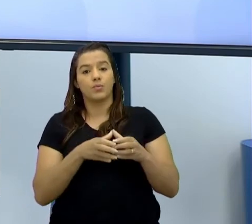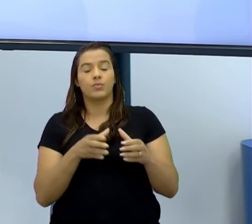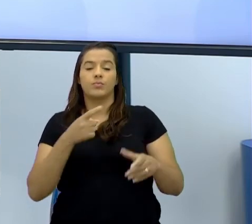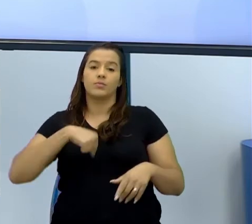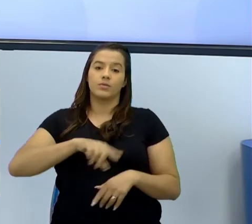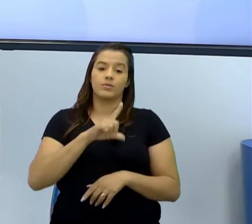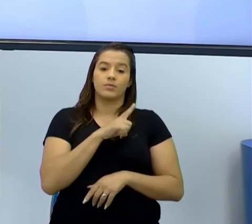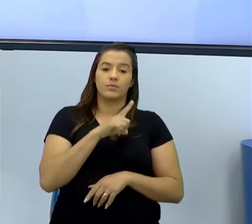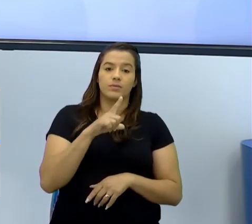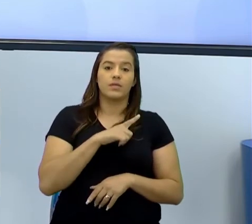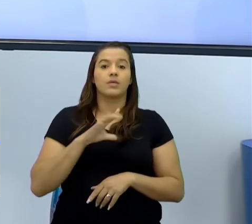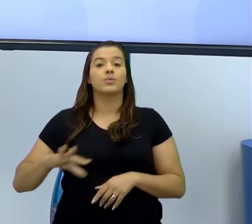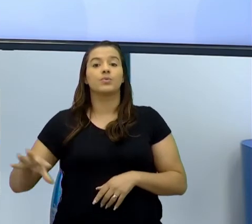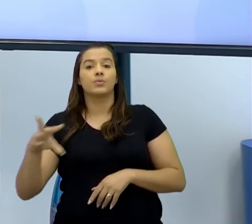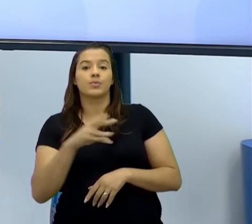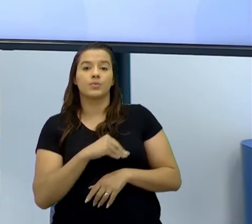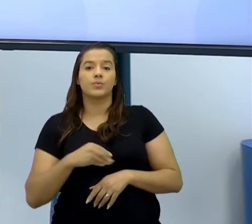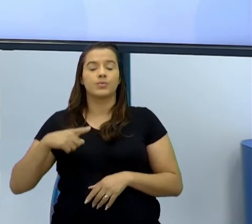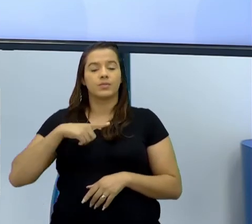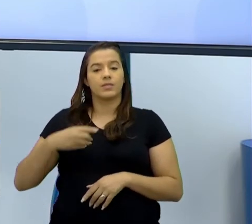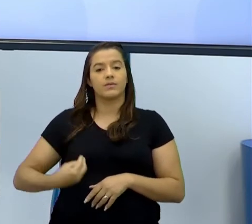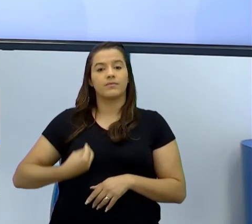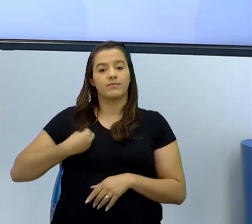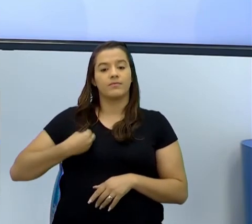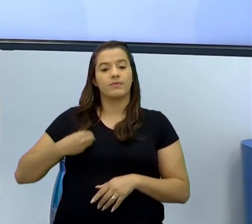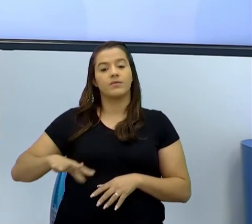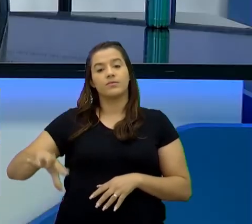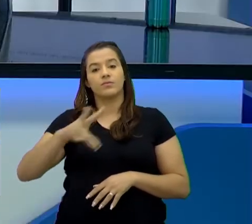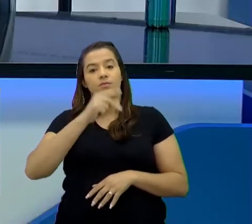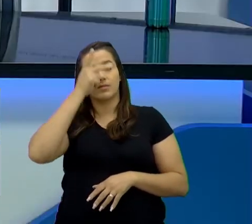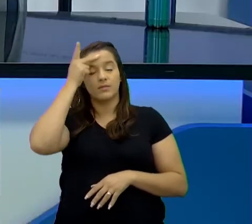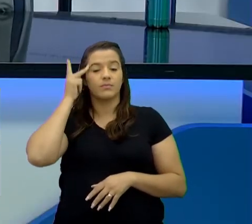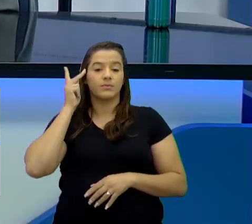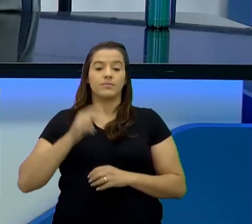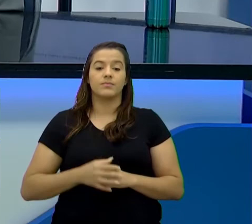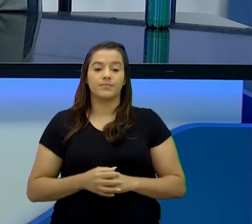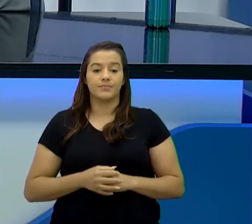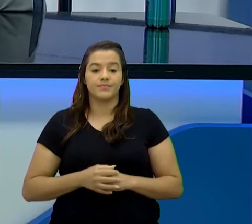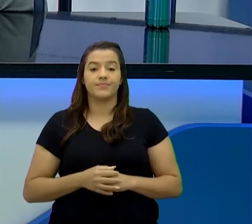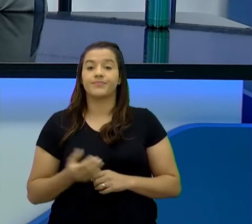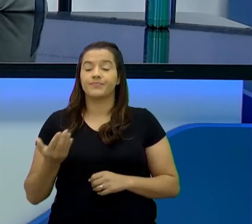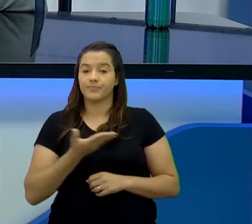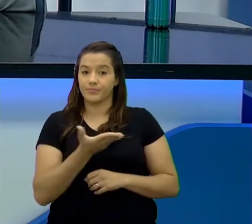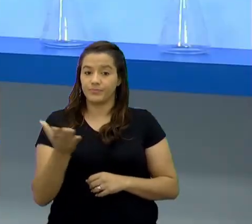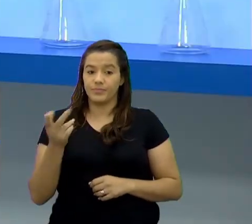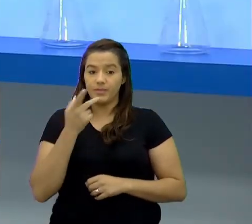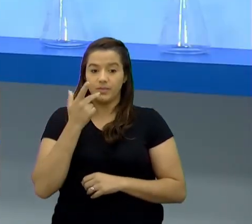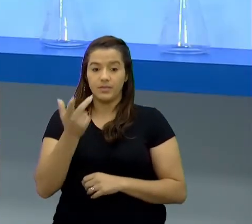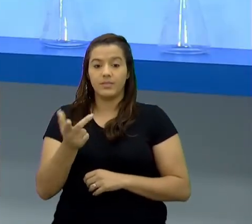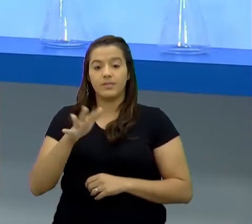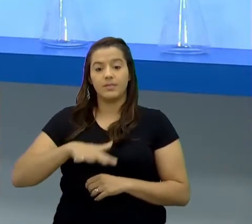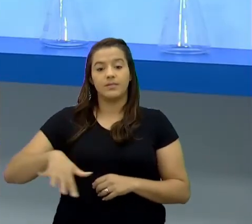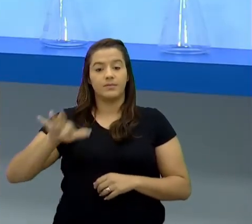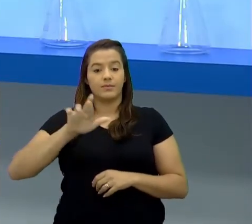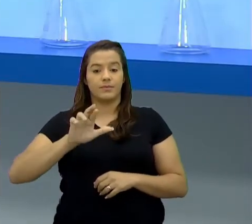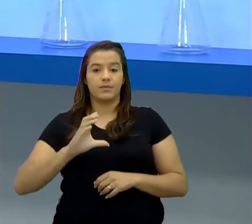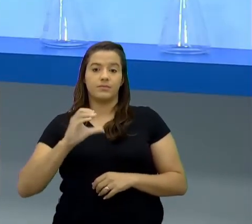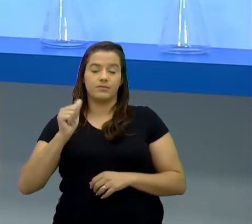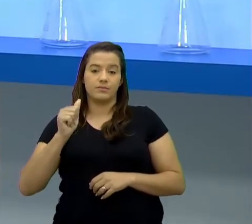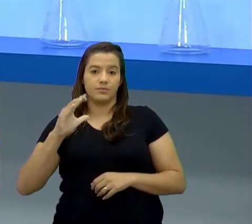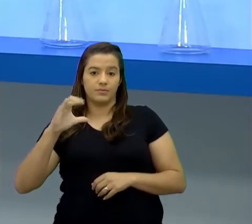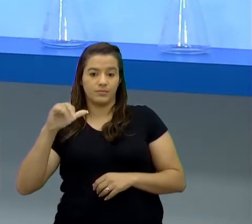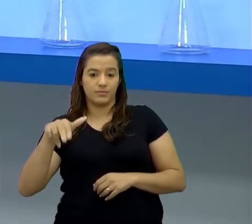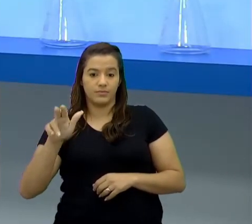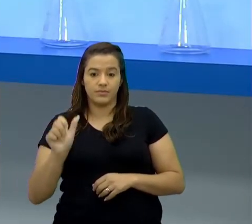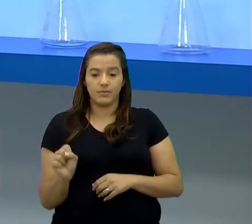estou, tudo que foi ali sendo vivenciado por esse sujeito. Exato, até porque, como você mencionou, Racionais, o